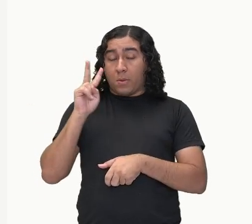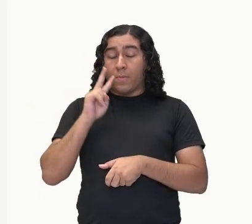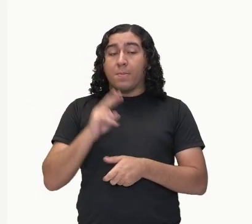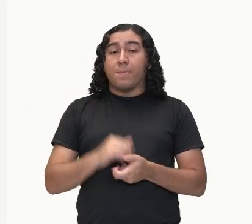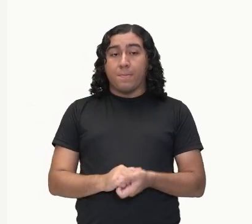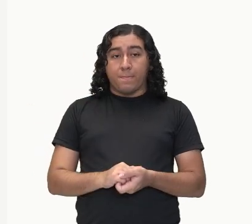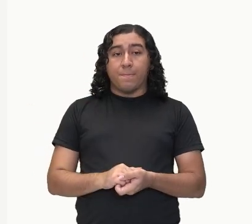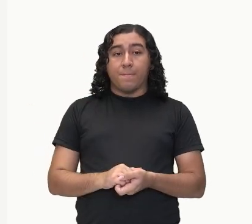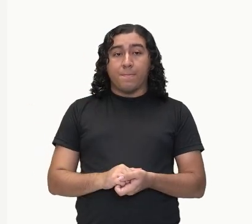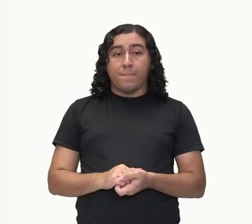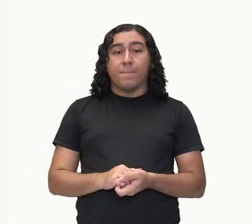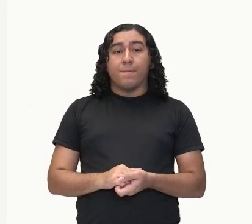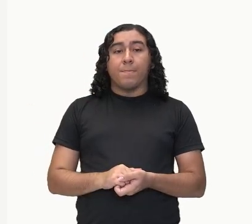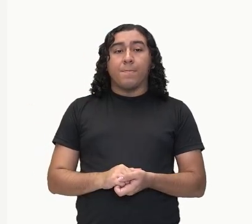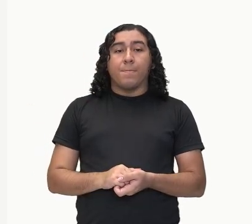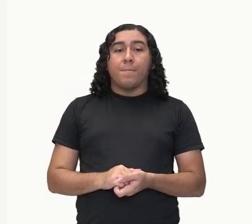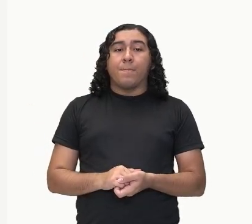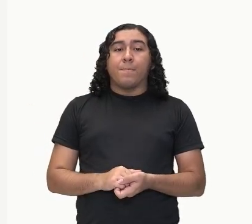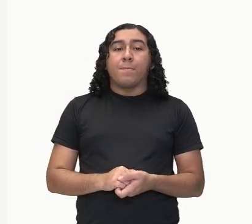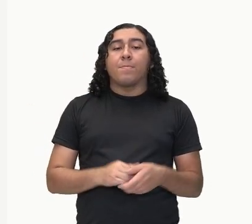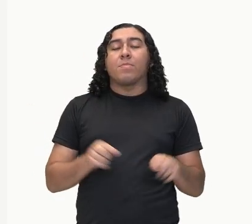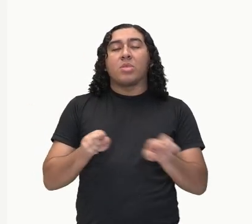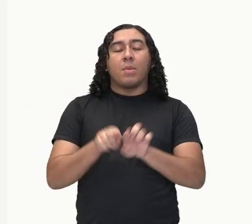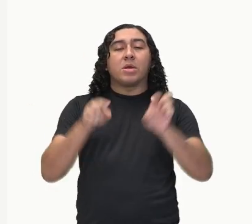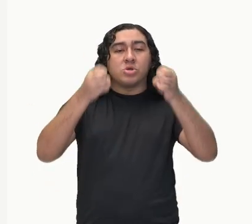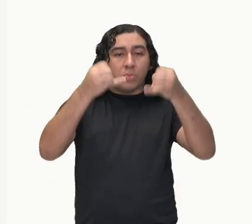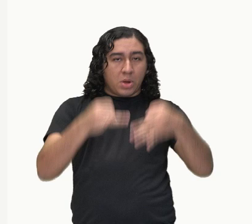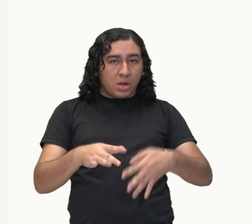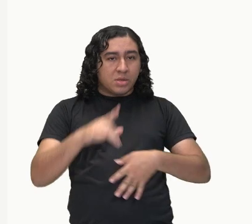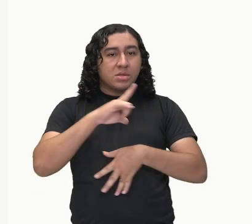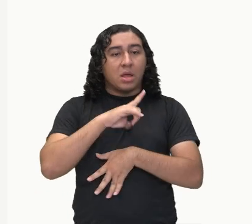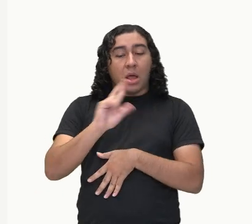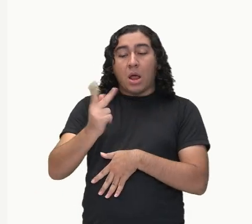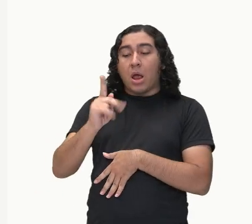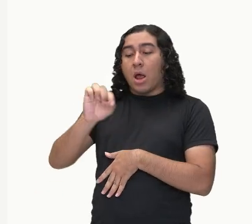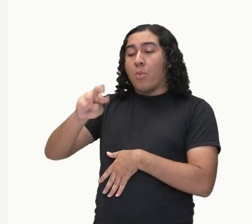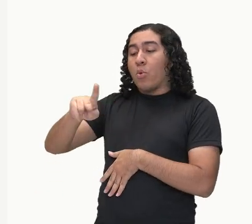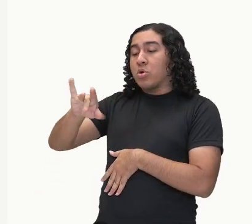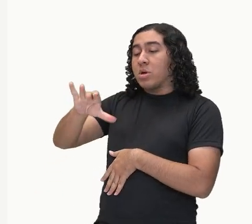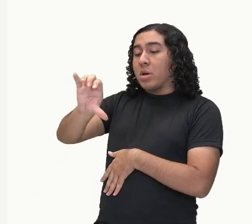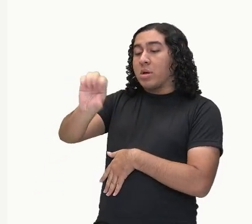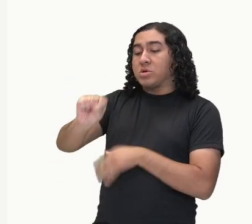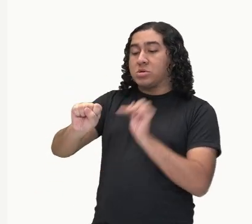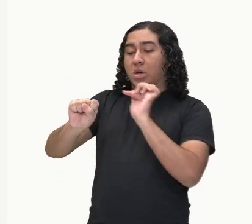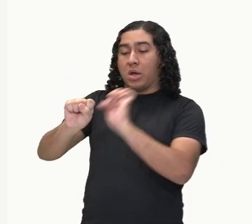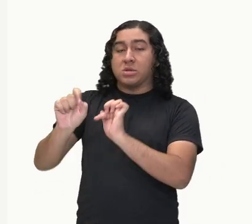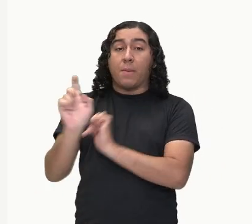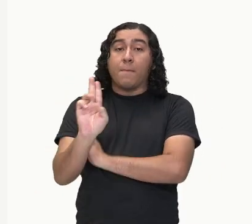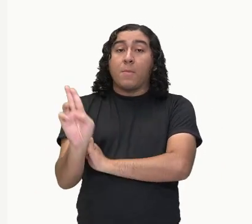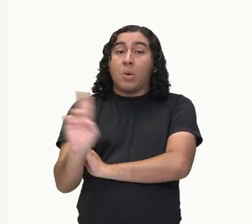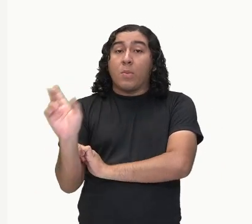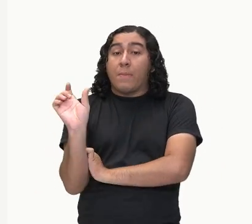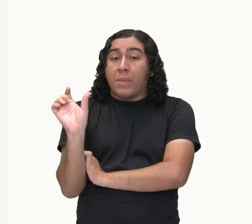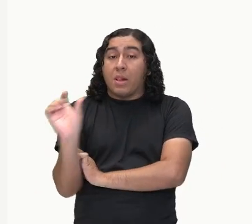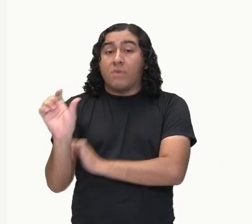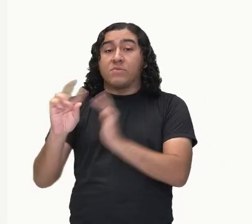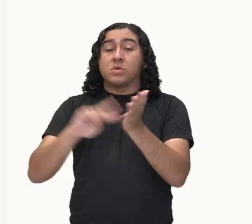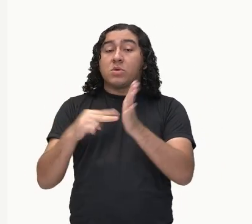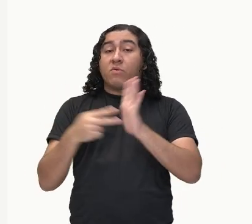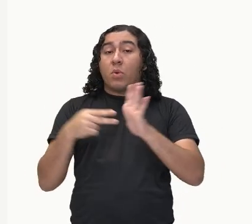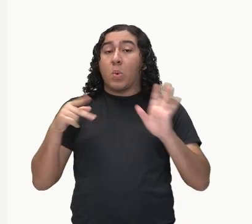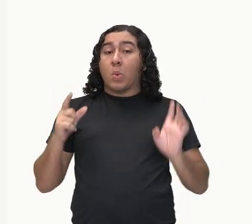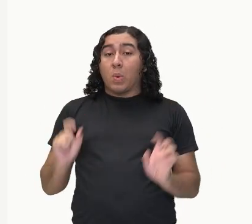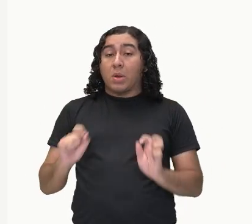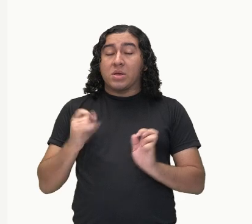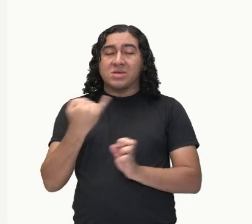aí. Como eu falei para vocês, harmônicas, nesse caso, as harmônicas ocorrem